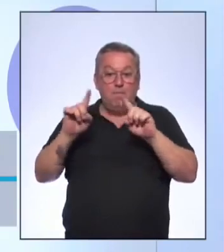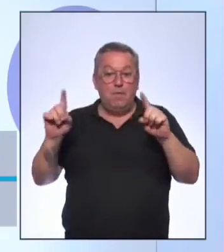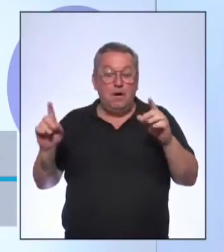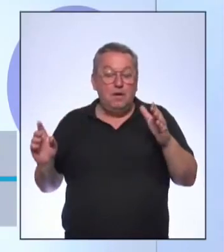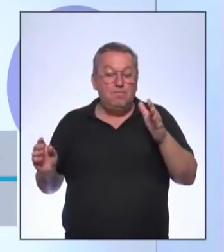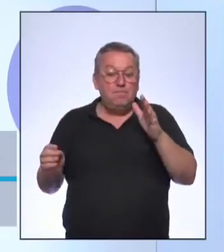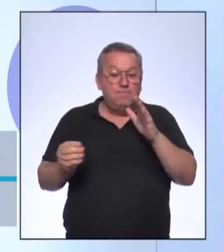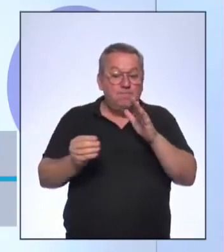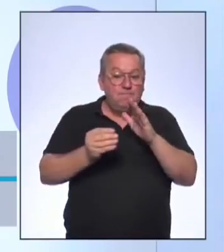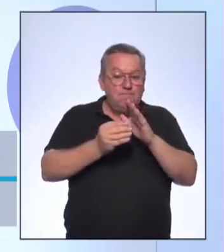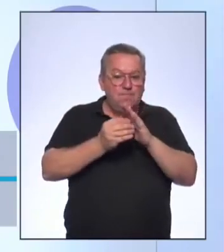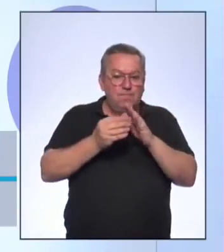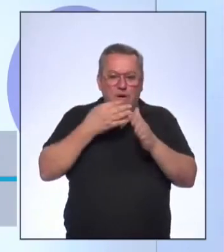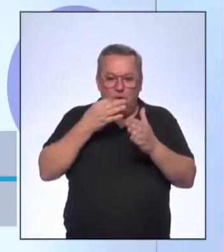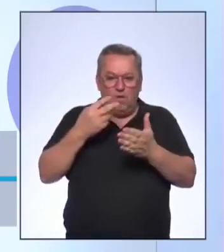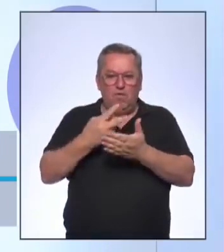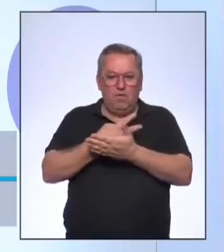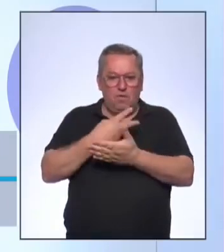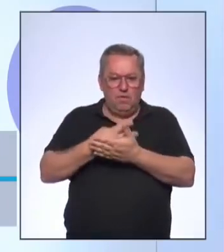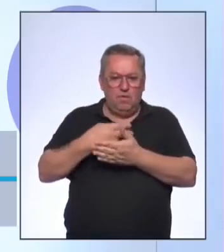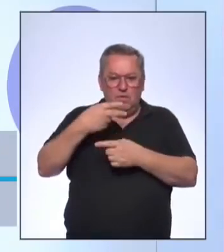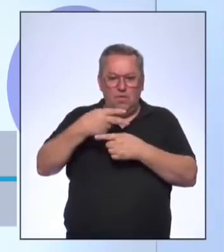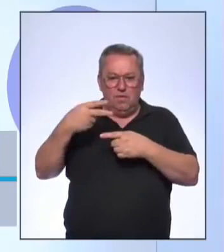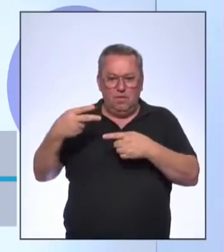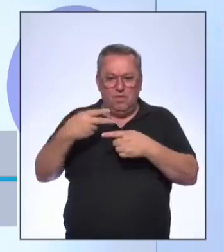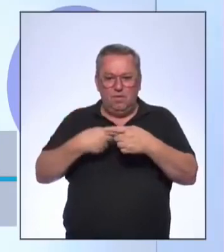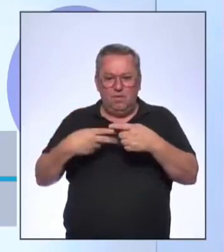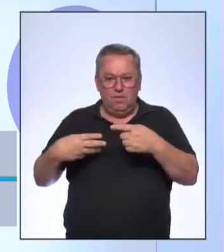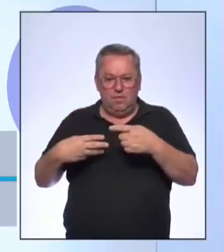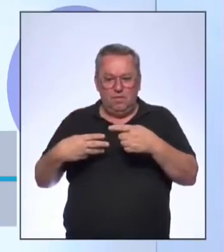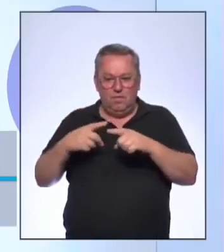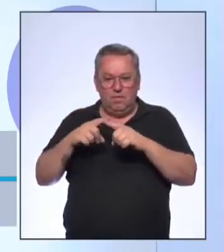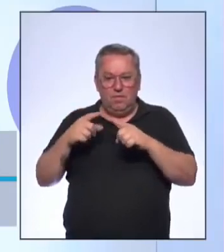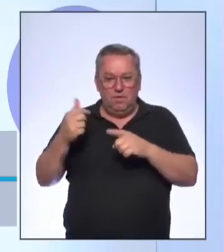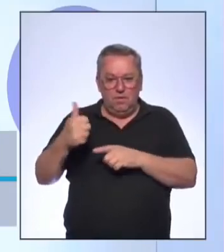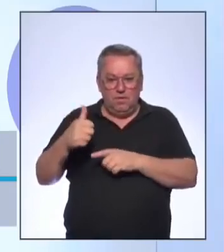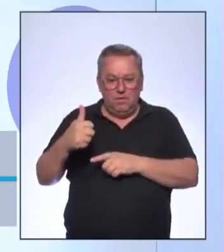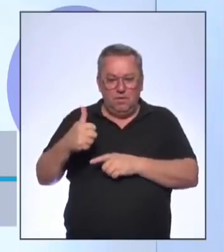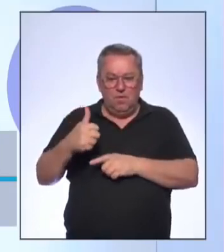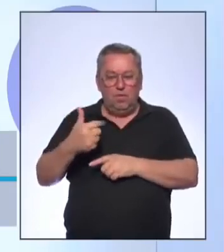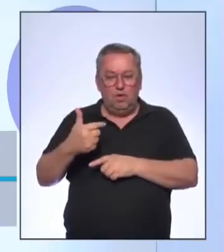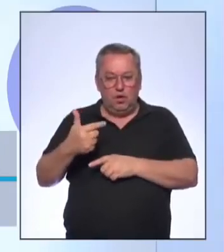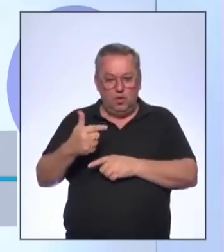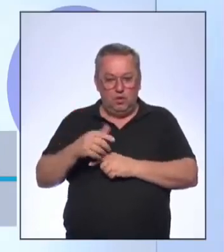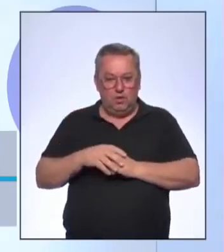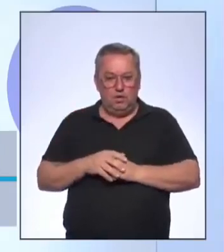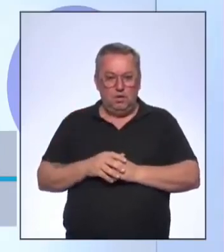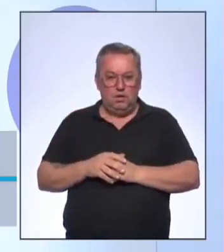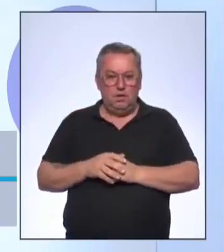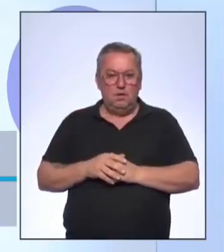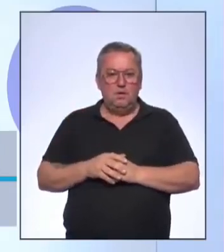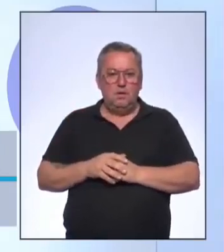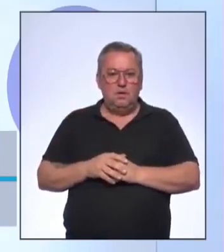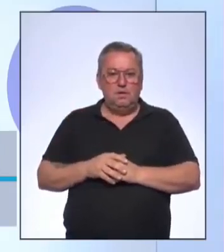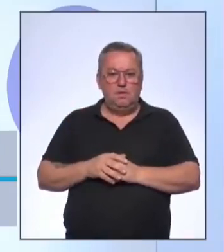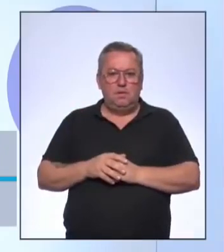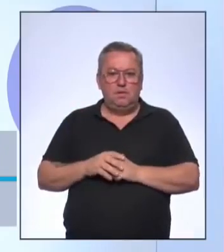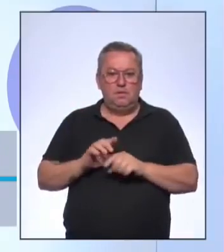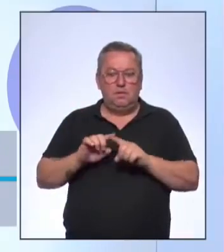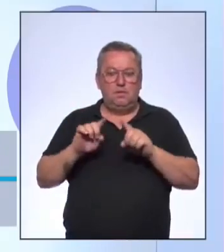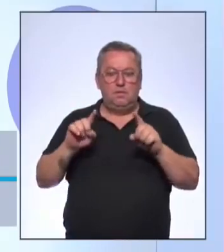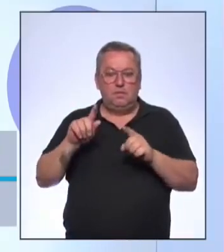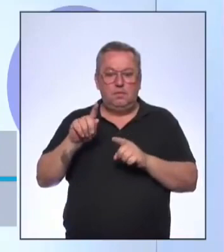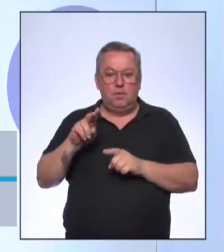colocou, eu acho que foi só um erro de digitação, 22 sobre 23, mas ela indica 11 dozeavos. Então, acho que foi só uma questão de digitação. Mas